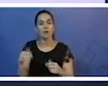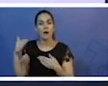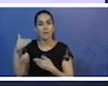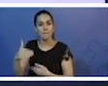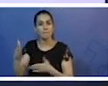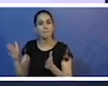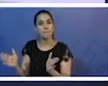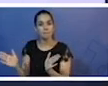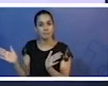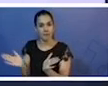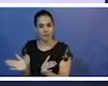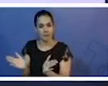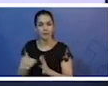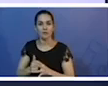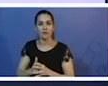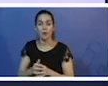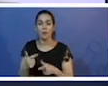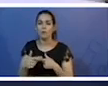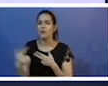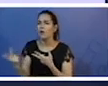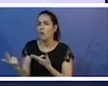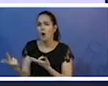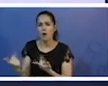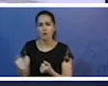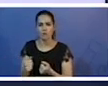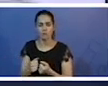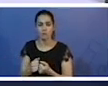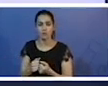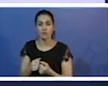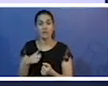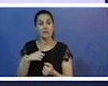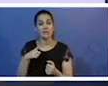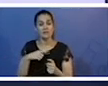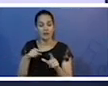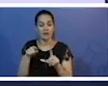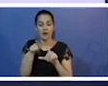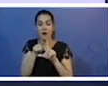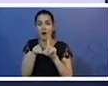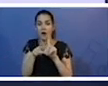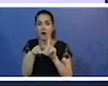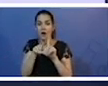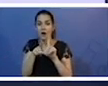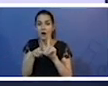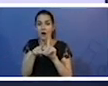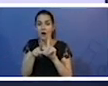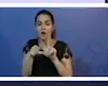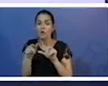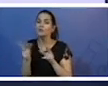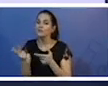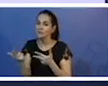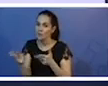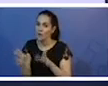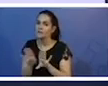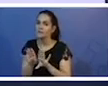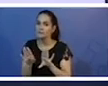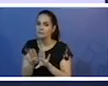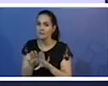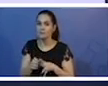Tenho lados de medidas iguais e ângulos de medidas também iguais.